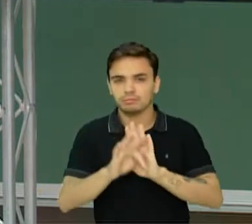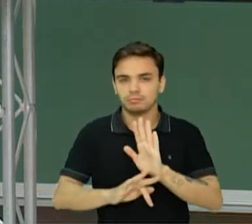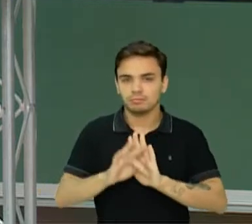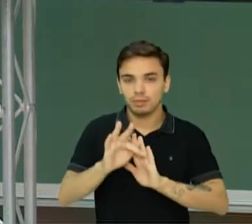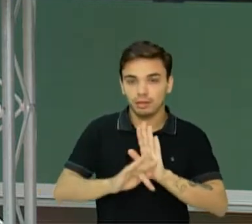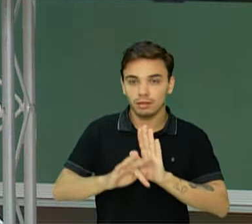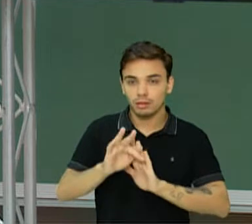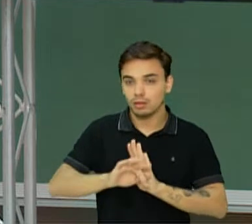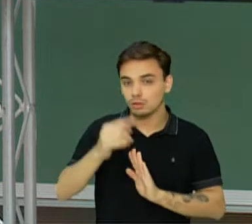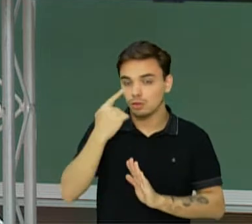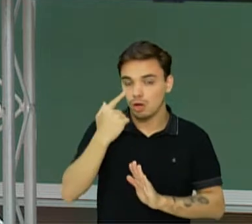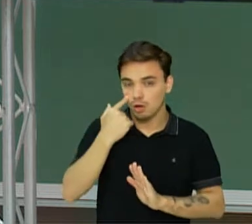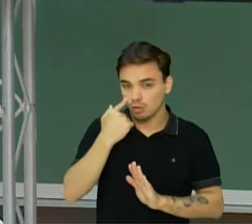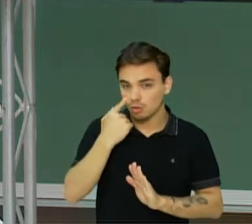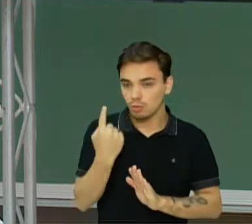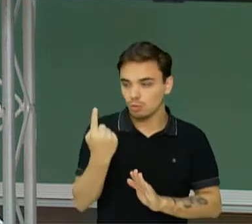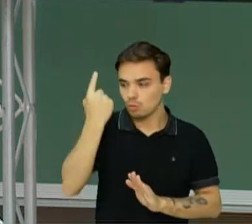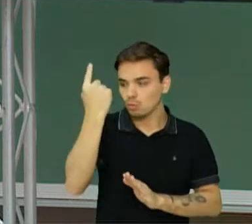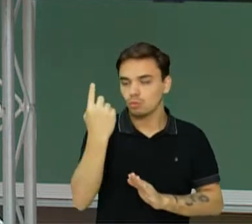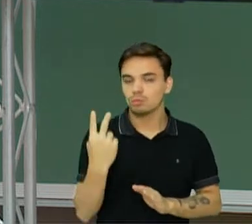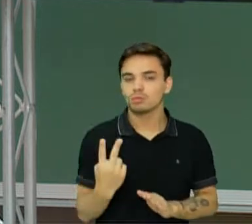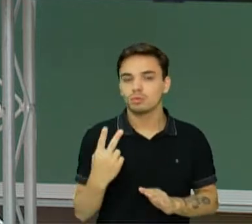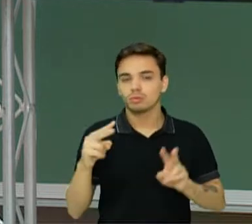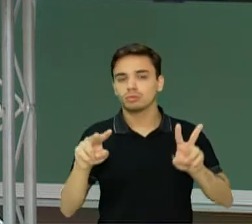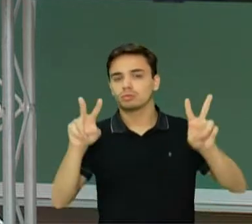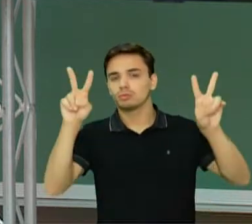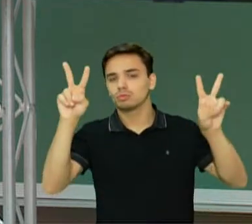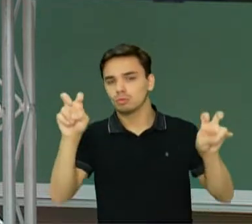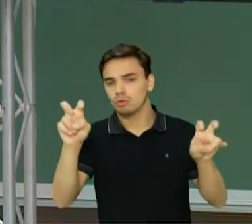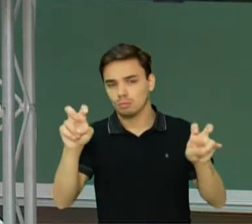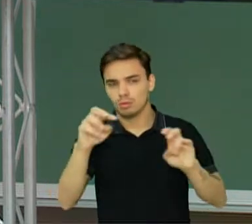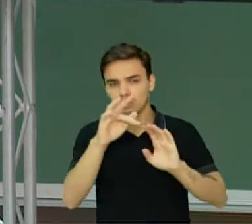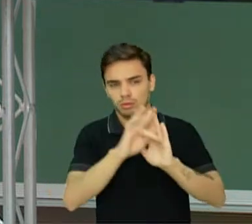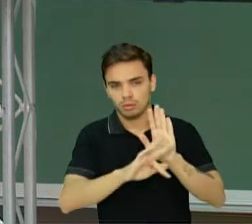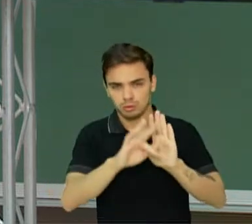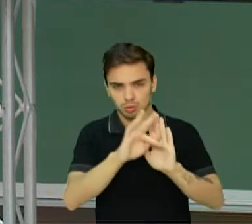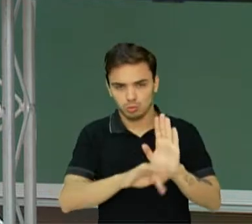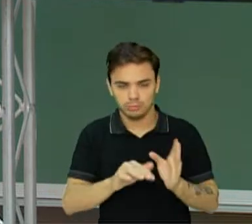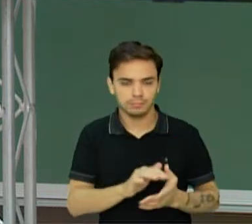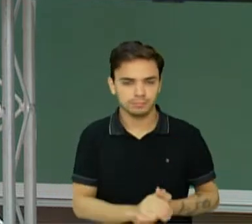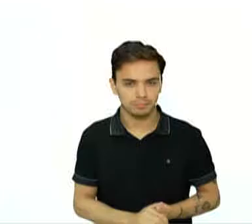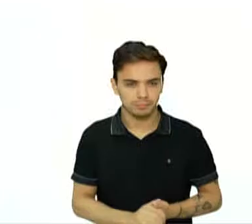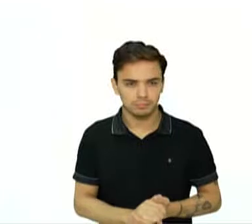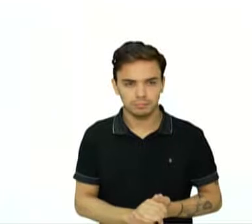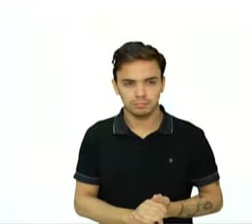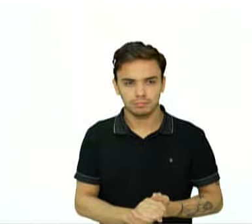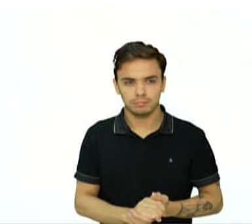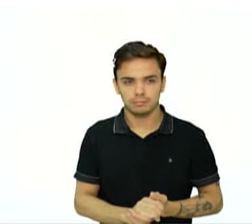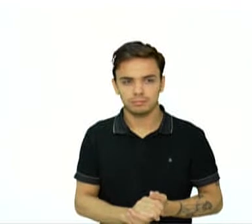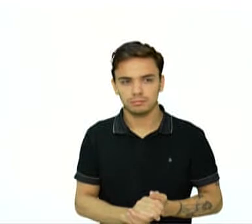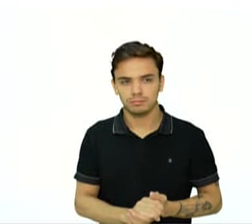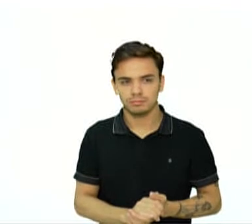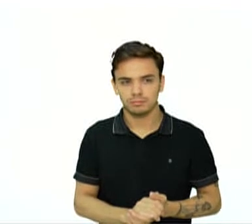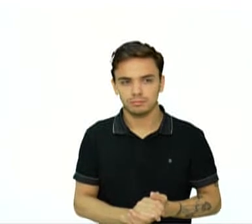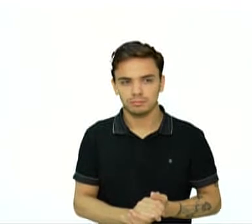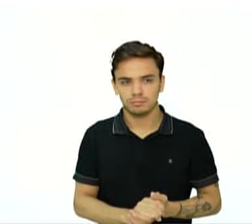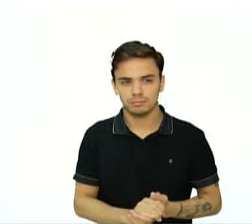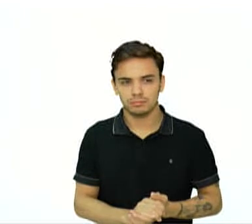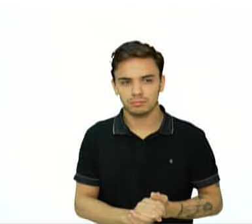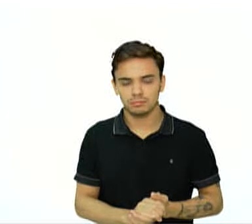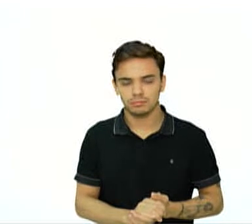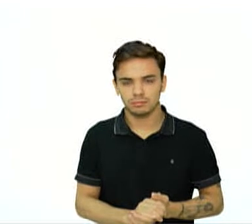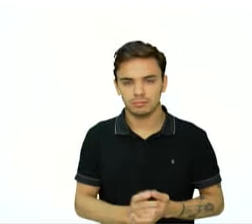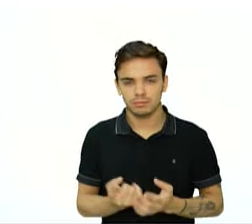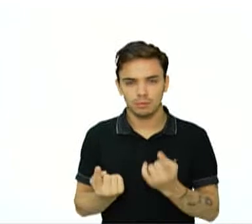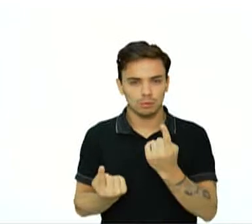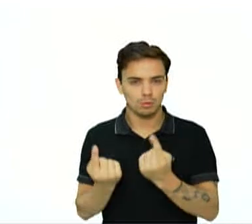Então eu tenho a questão 1 e 2 sobre esse pedaço aqui do texto, tá ok? In which year did Charlotte's mother die? Em qual